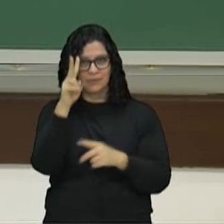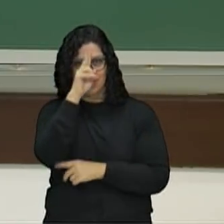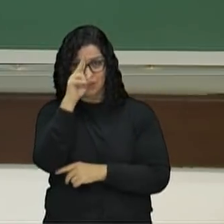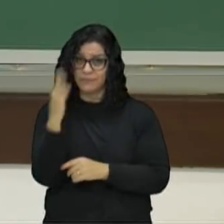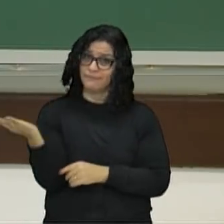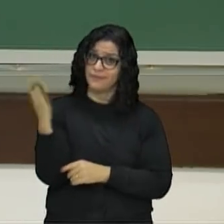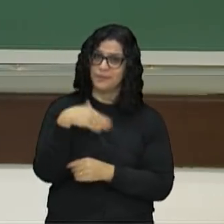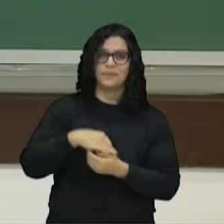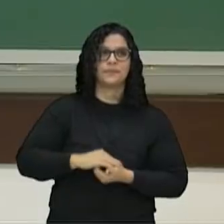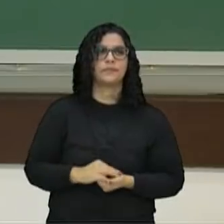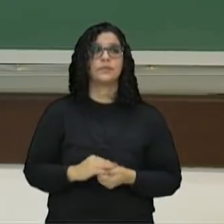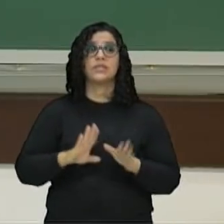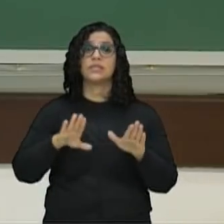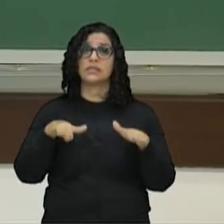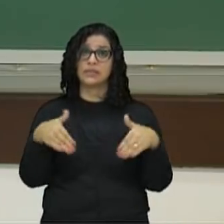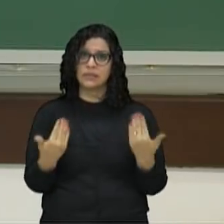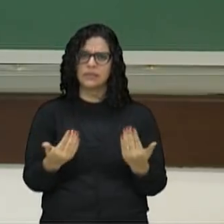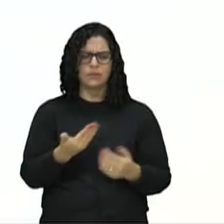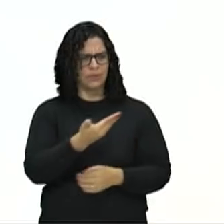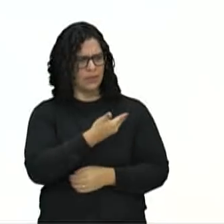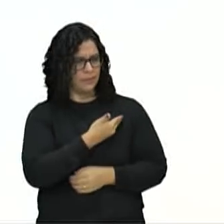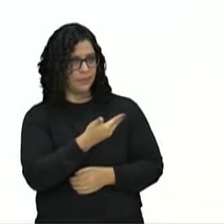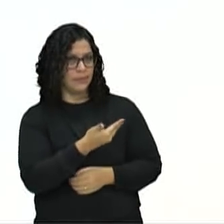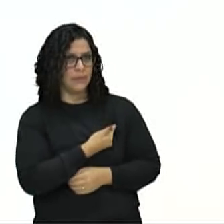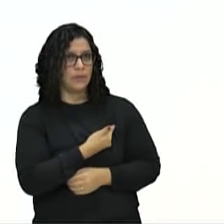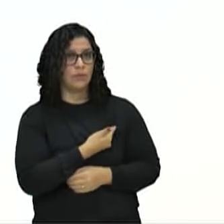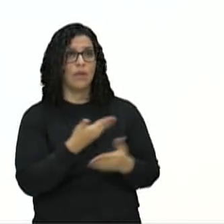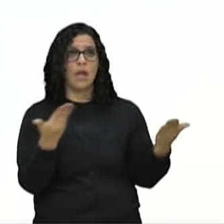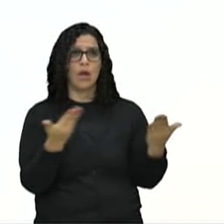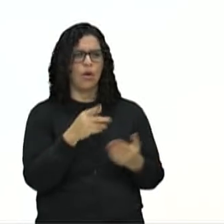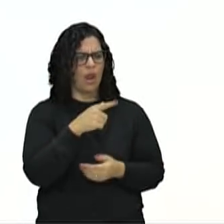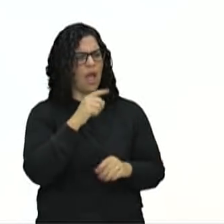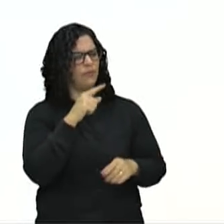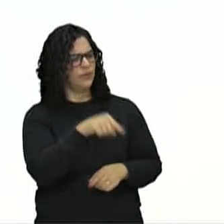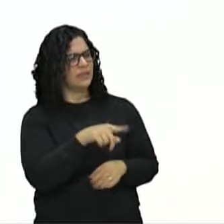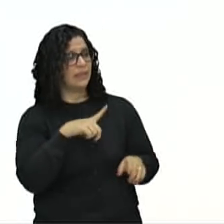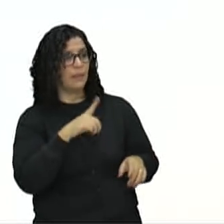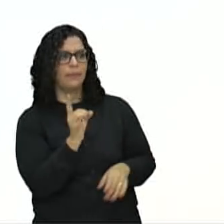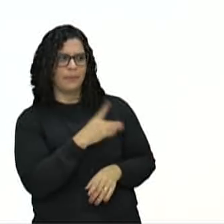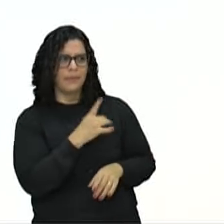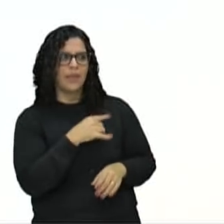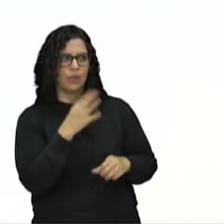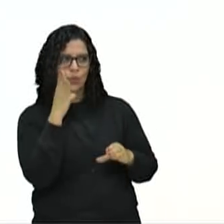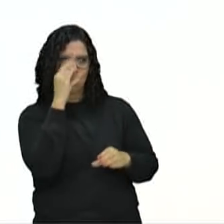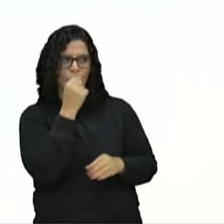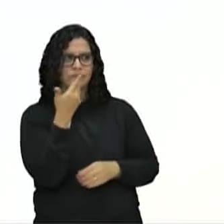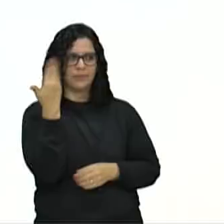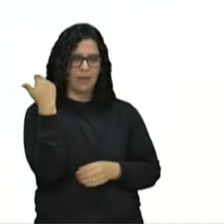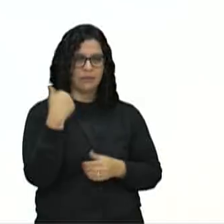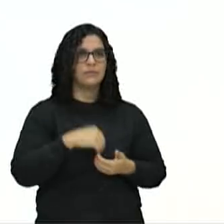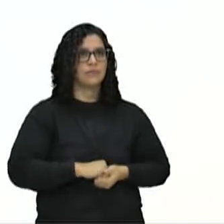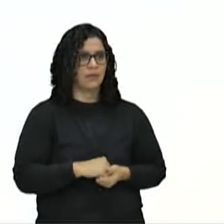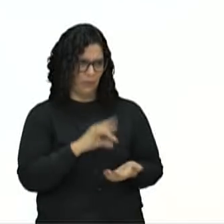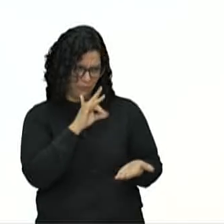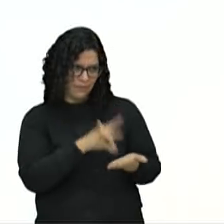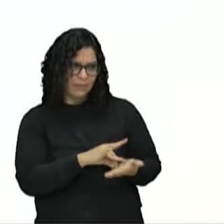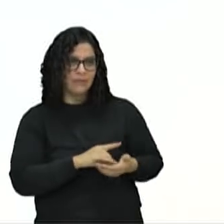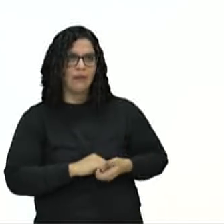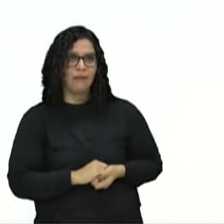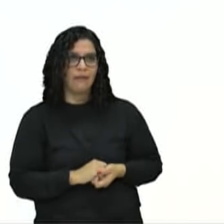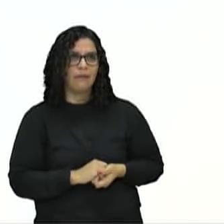Vamos lá? Então, camarada, aposto que teve muito medo a noite passada. Não é